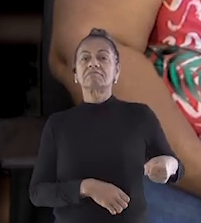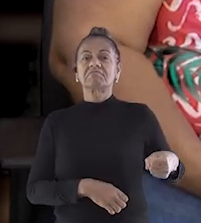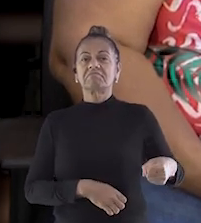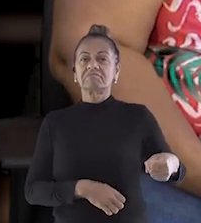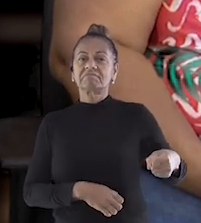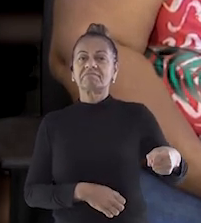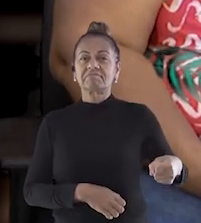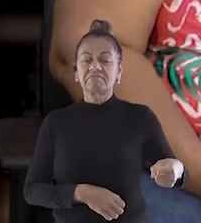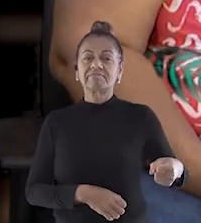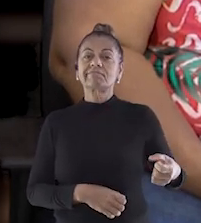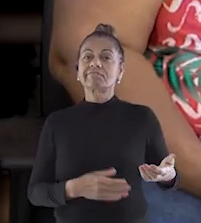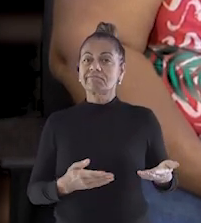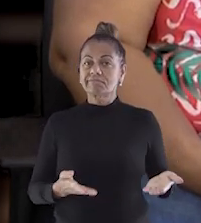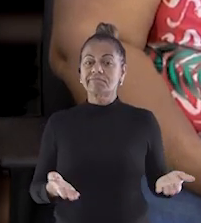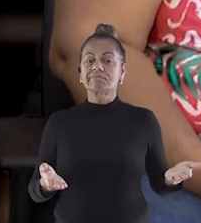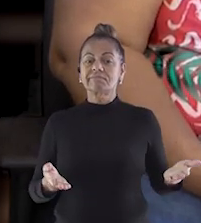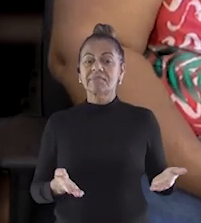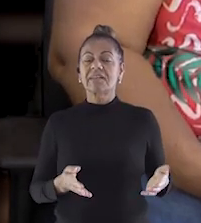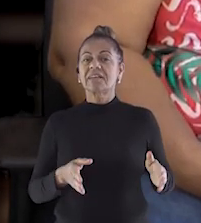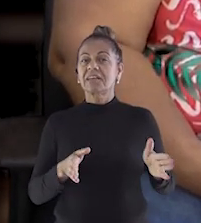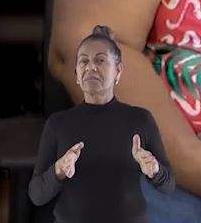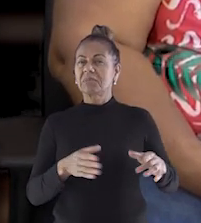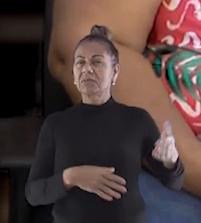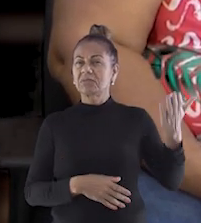que a gente pegava e levava os cadernos dentro,